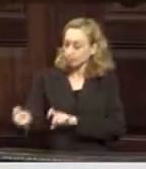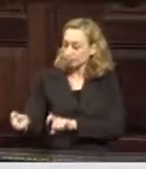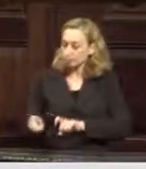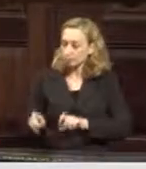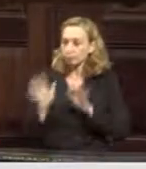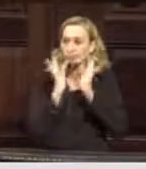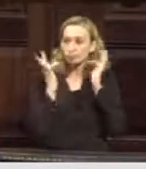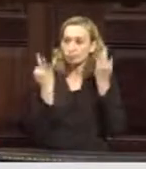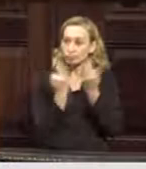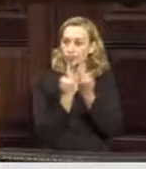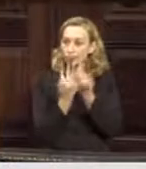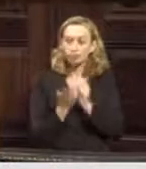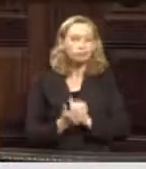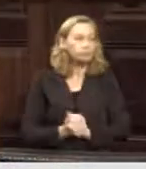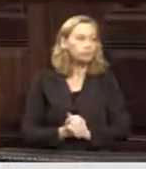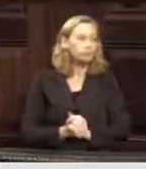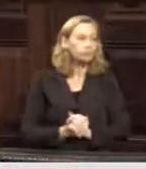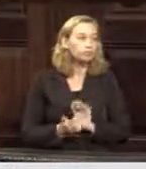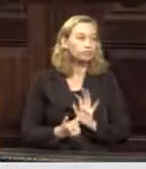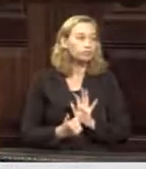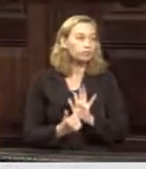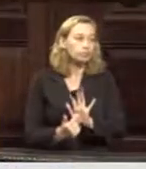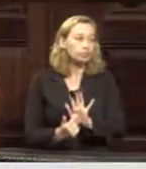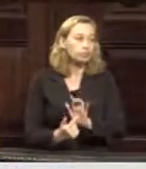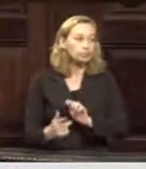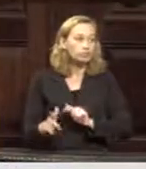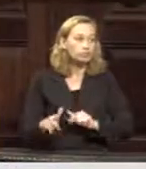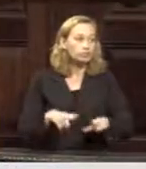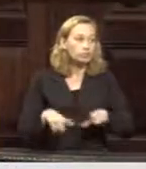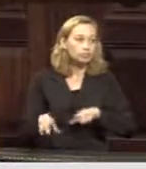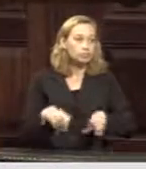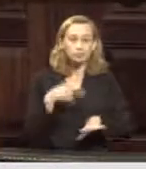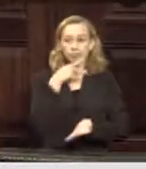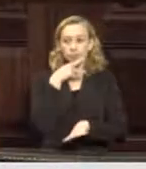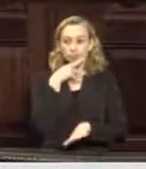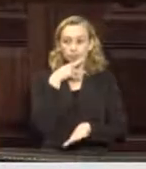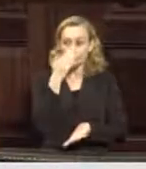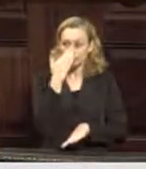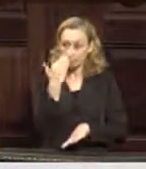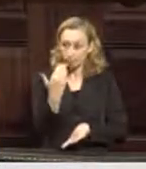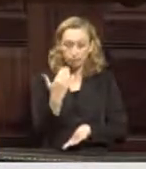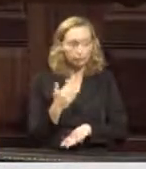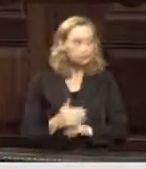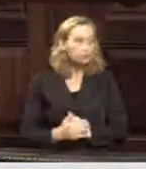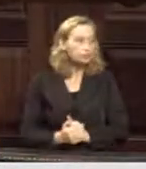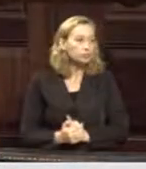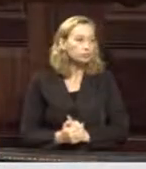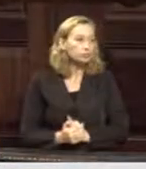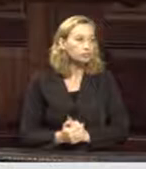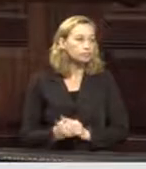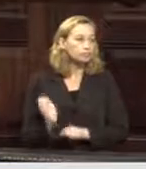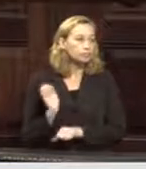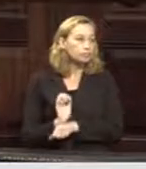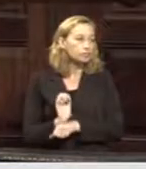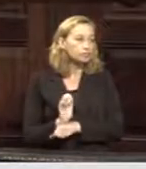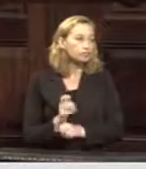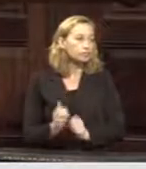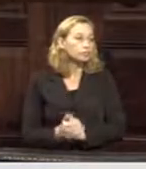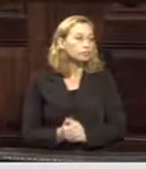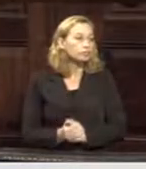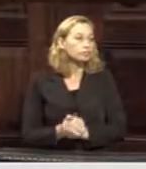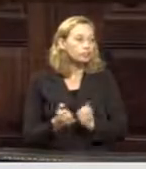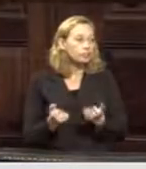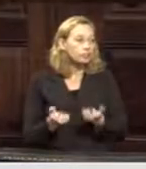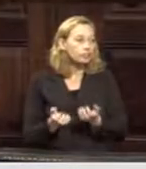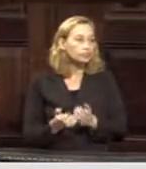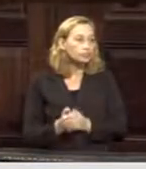conexão com o nosso trabalho na frente parlamentar em defesa da economia popular solidária do Estado. Quero, portanto, fazer esse registro